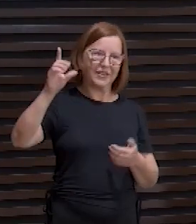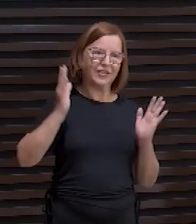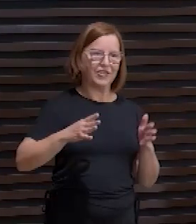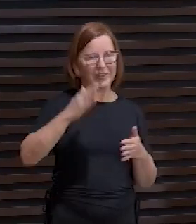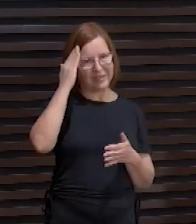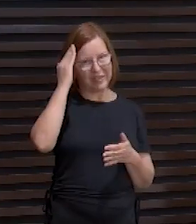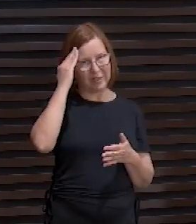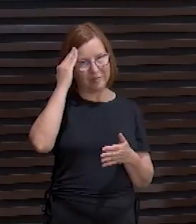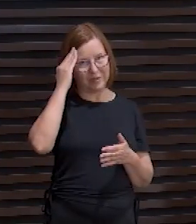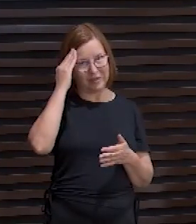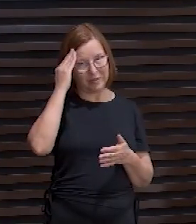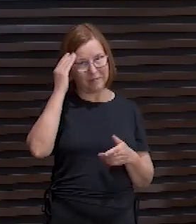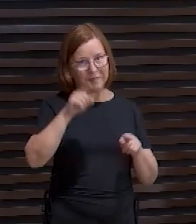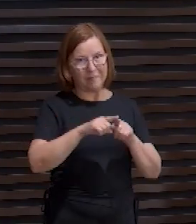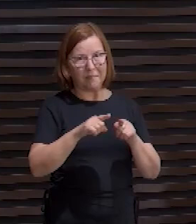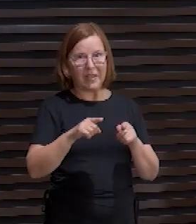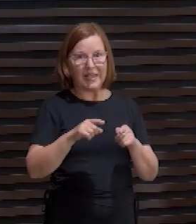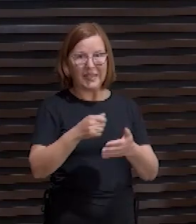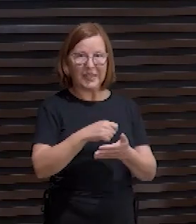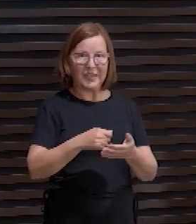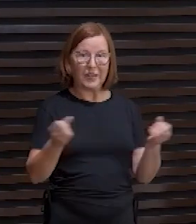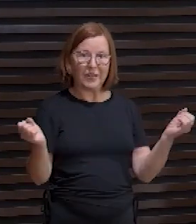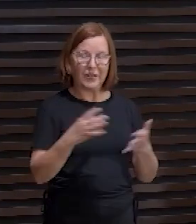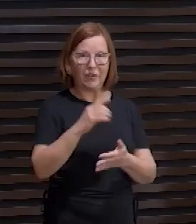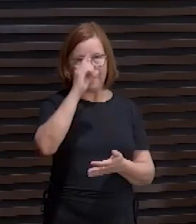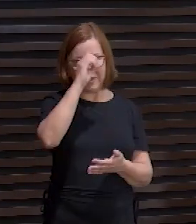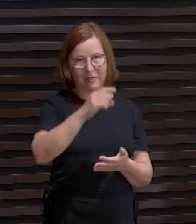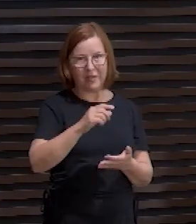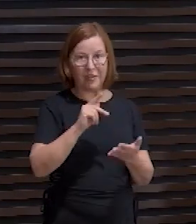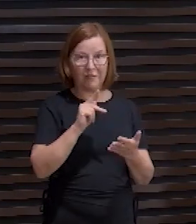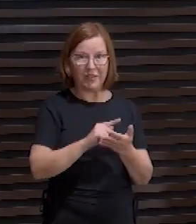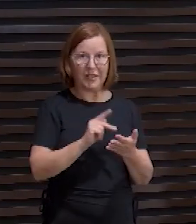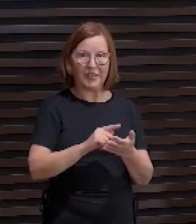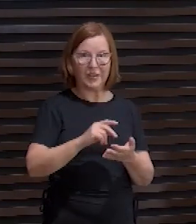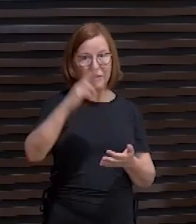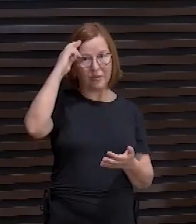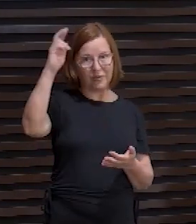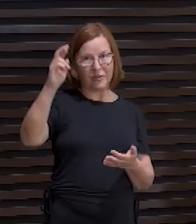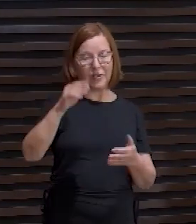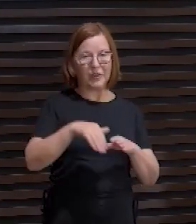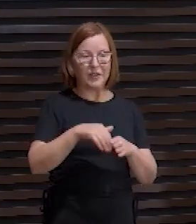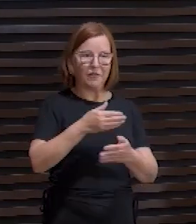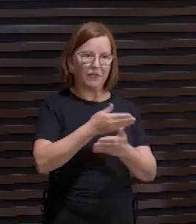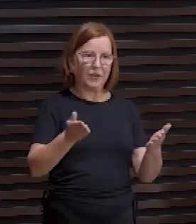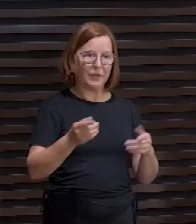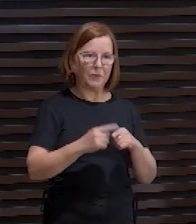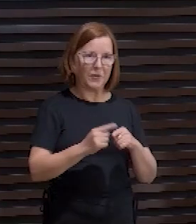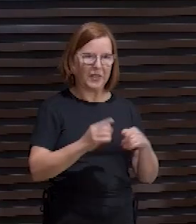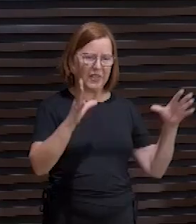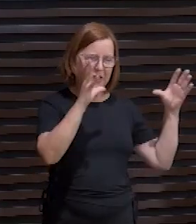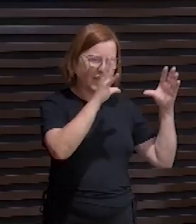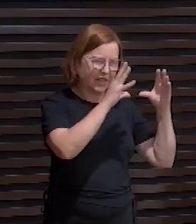Todavia, vos escrevo novo mandamento, aquilo que é verdadeiro nele e em vós, porque as trevas se vão dissipando